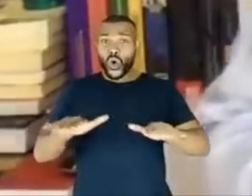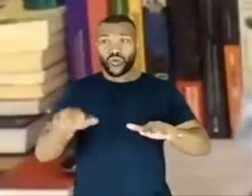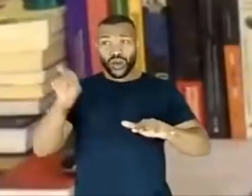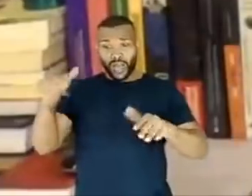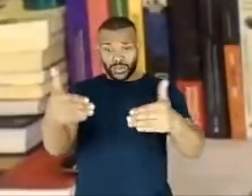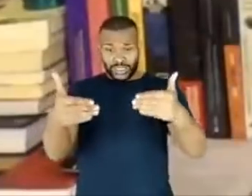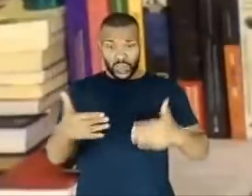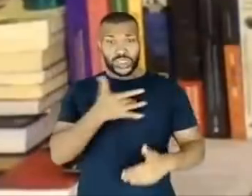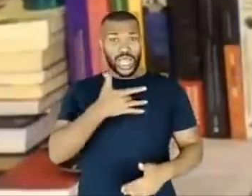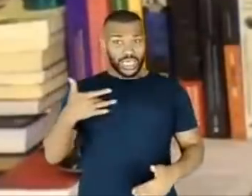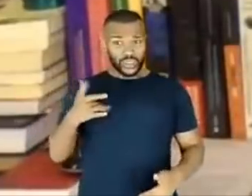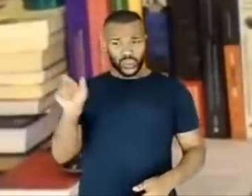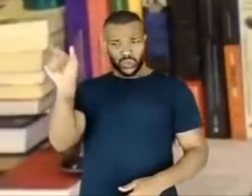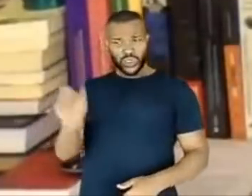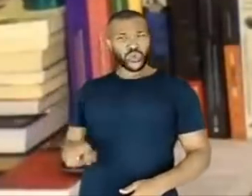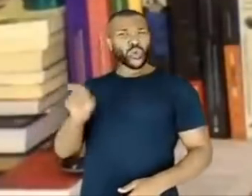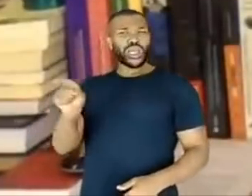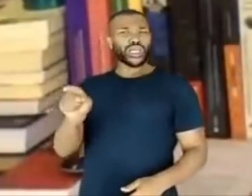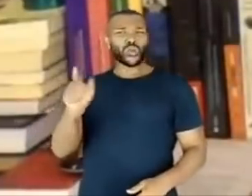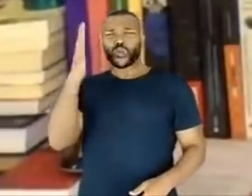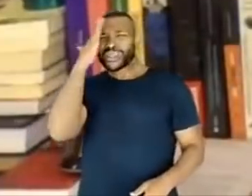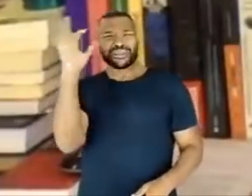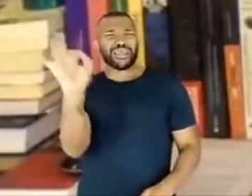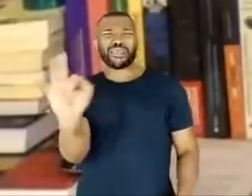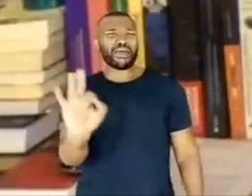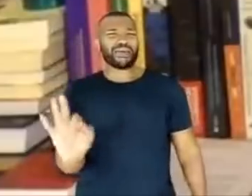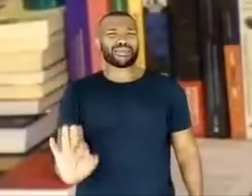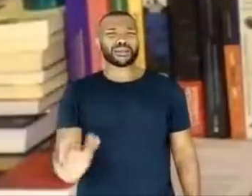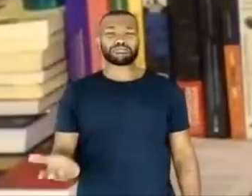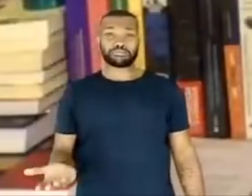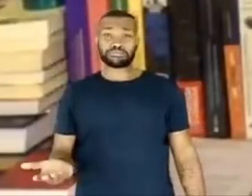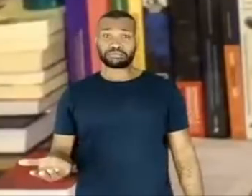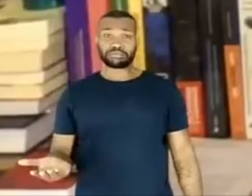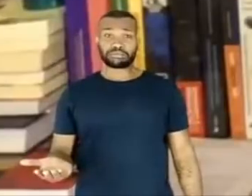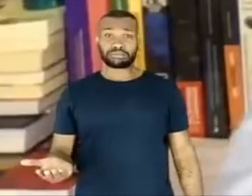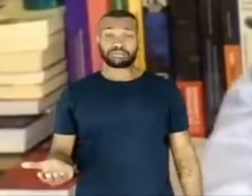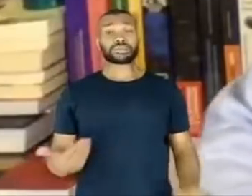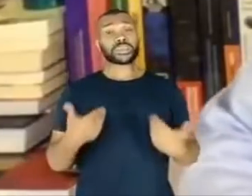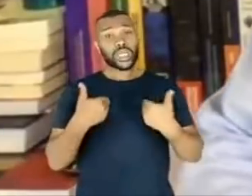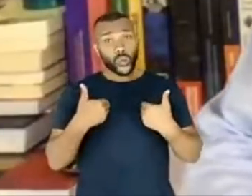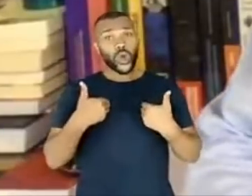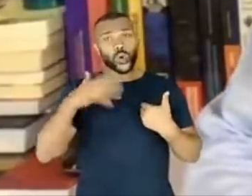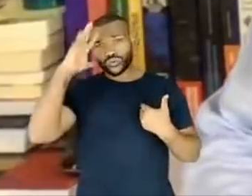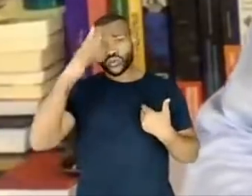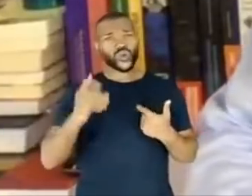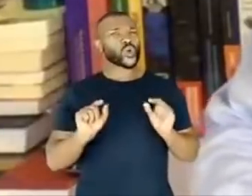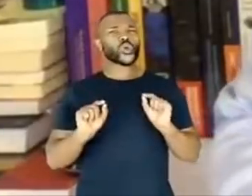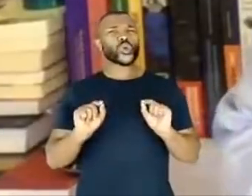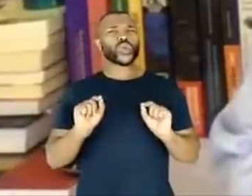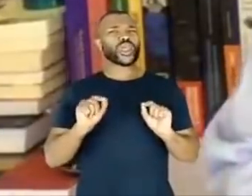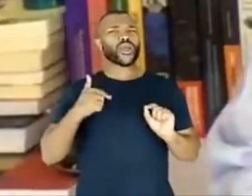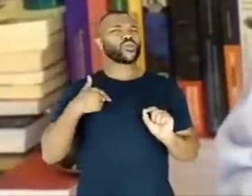ministro que não entende nada de saúde. Então, eu resolvi que não ia fazer discurso sobre a